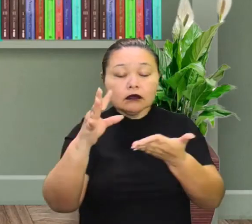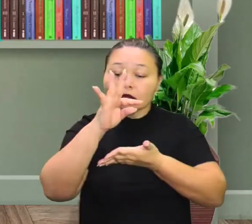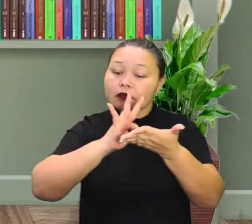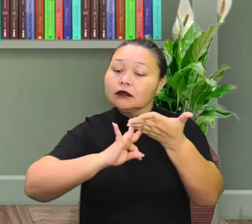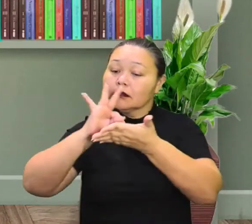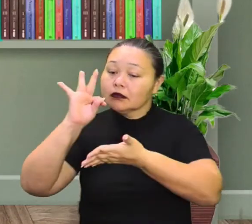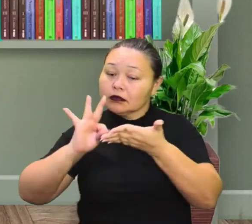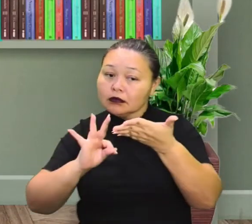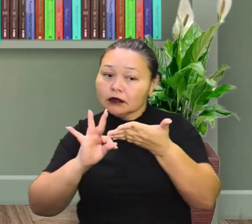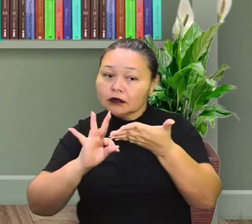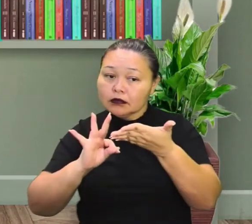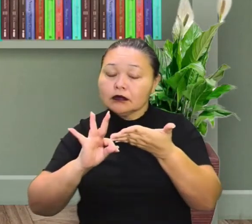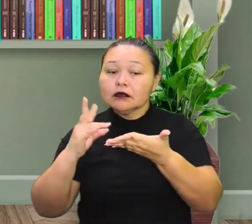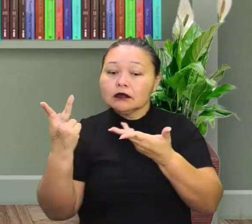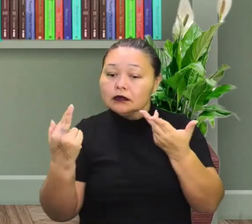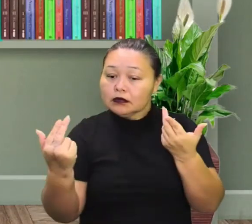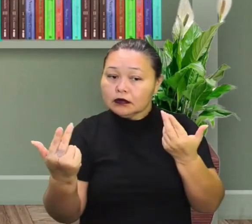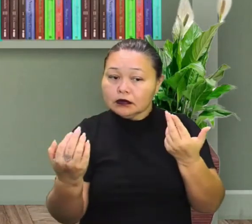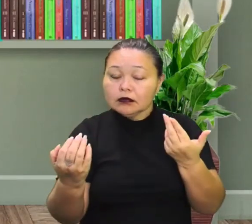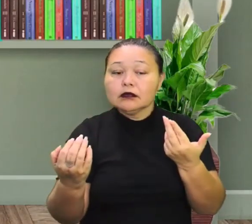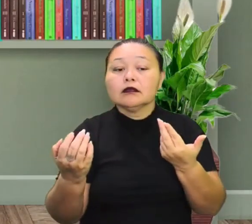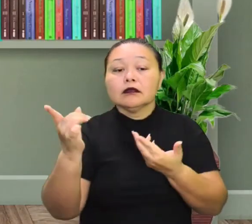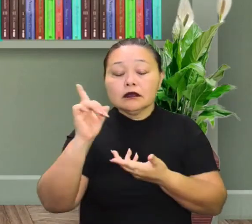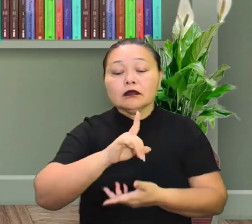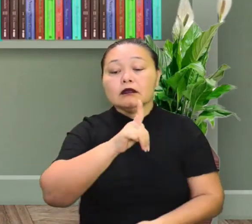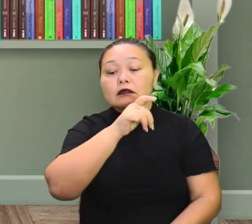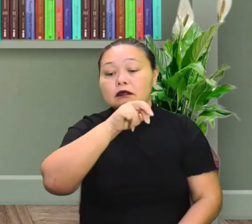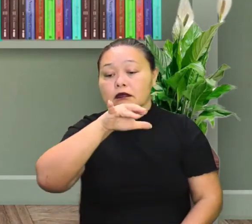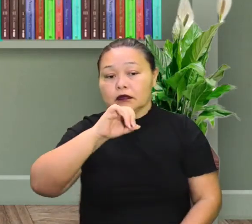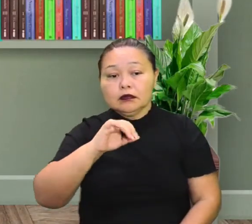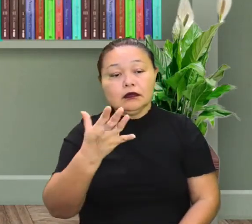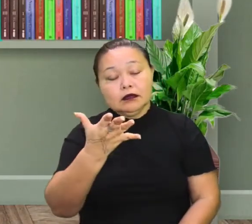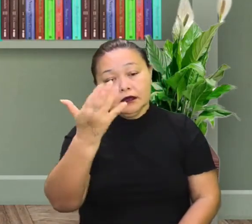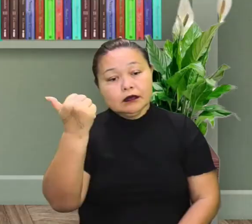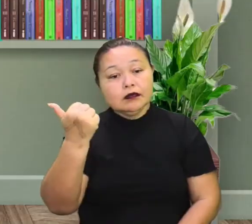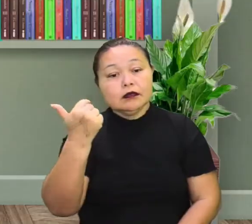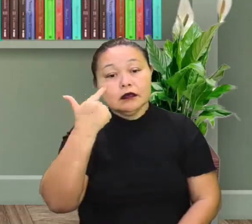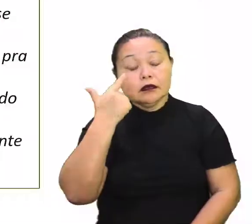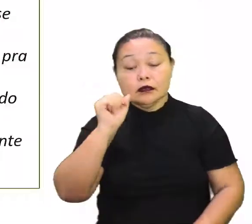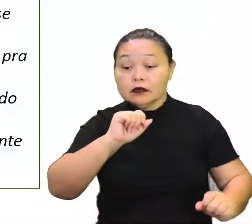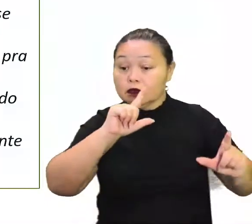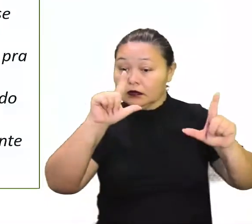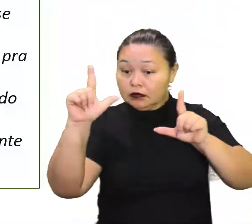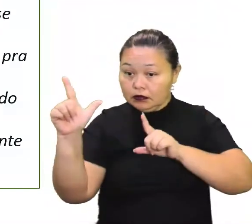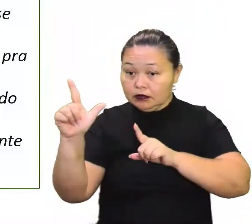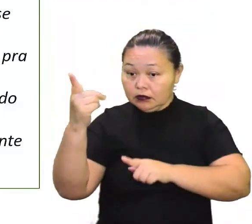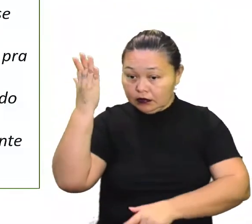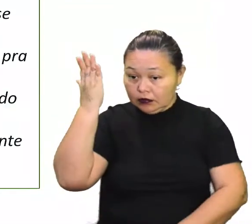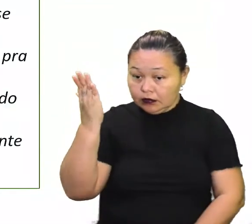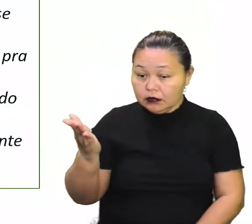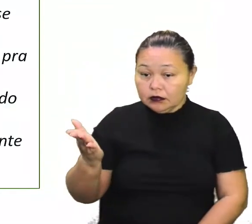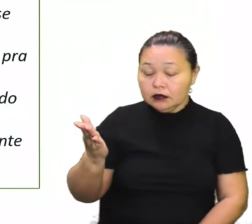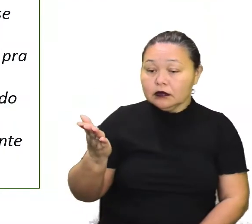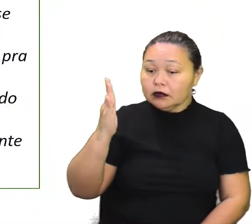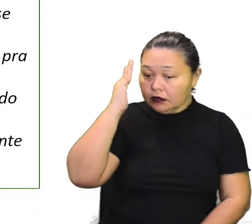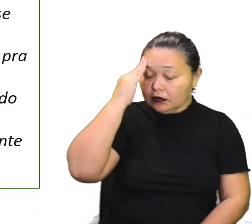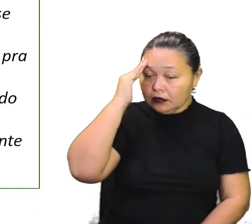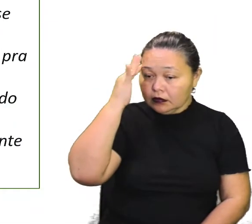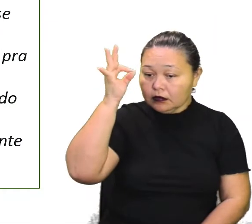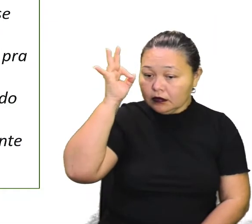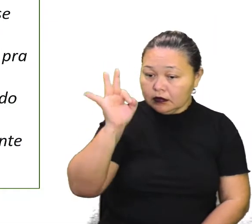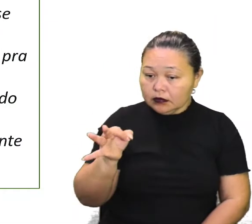dois exemplos, sendo os dois textos aí líricos. Vamos lá então, fica de olho e eu quero que você aí